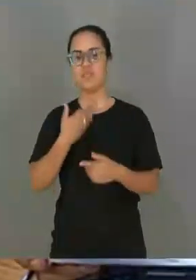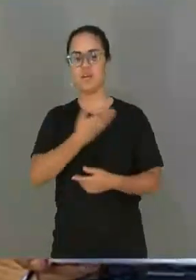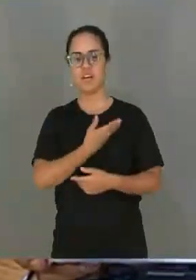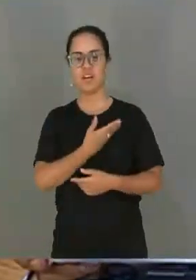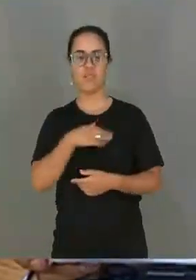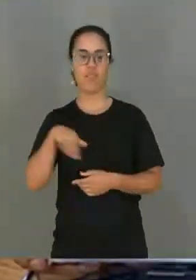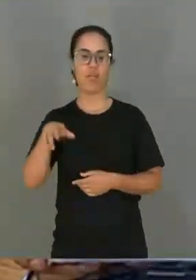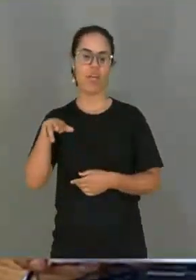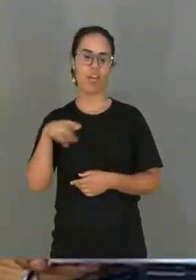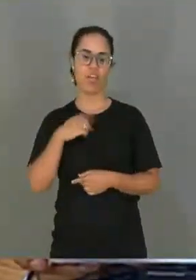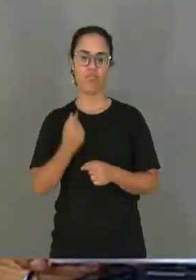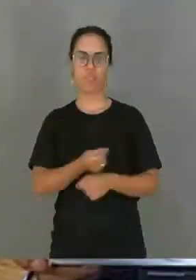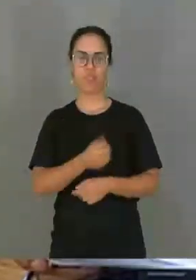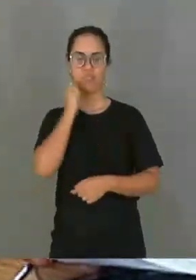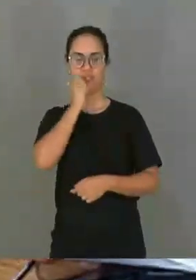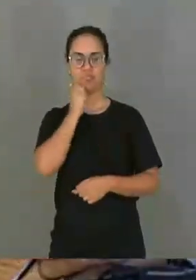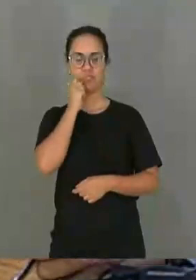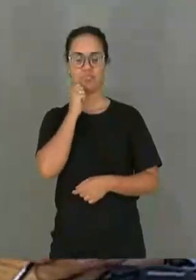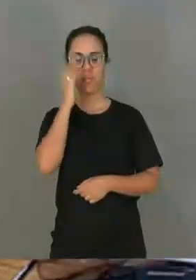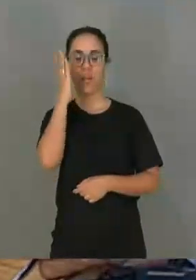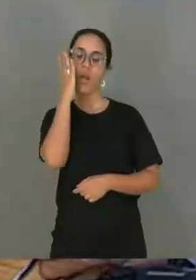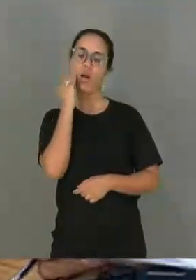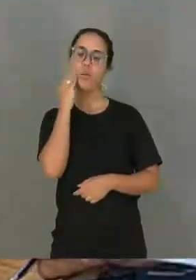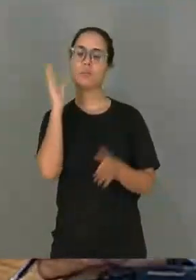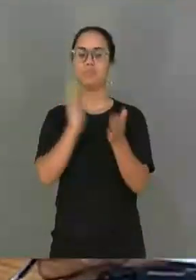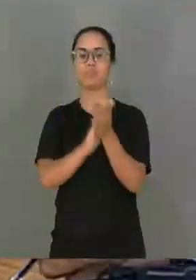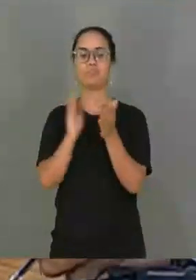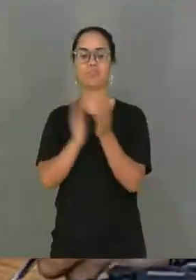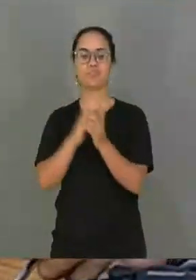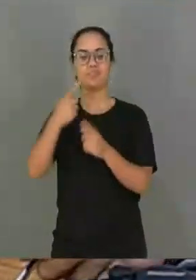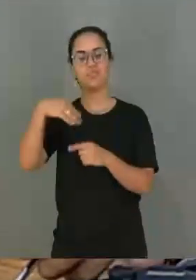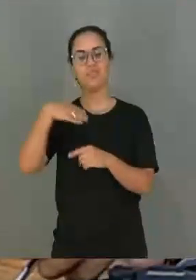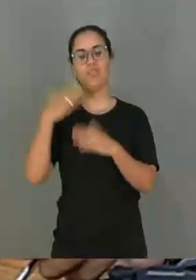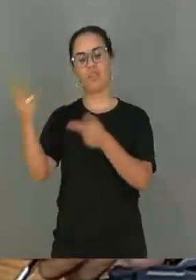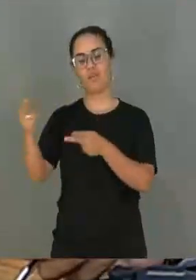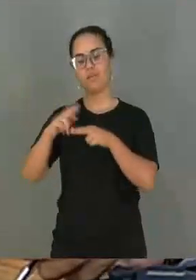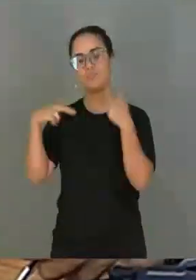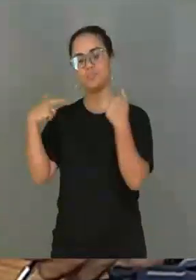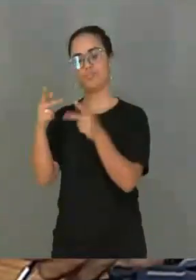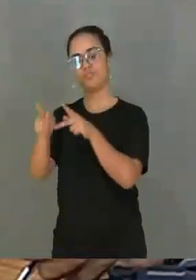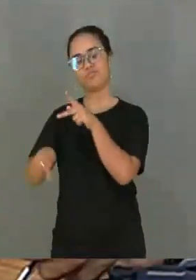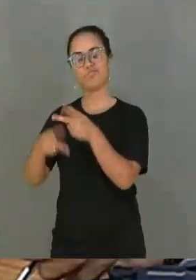senador Exalci Lucas. Parabéns por essa iniciativa.